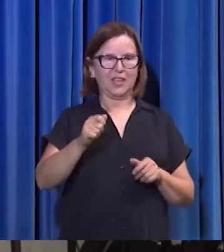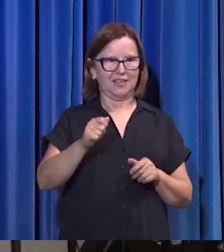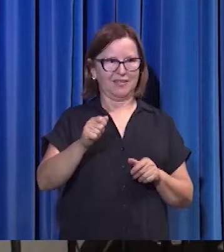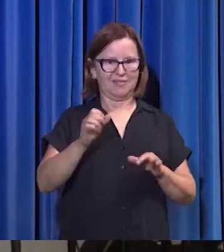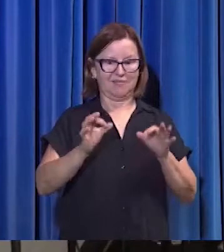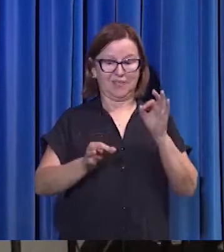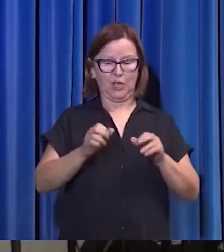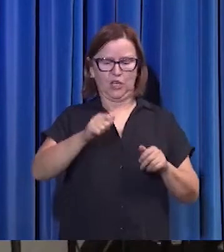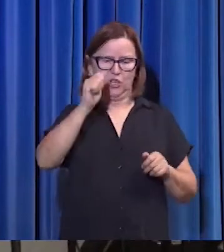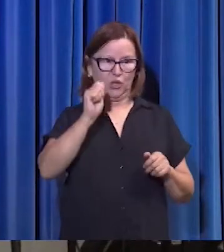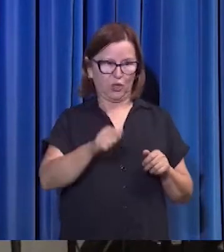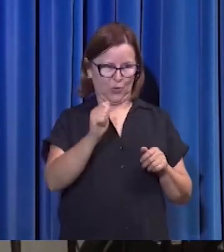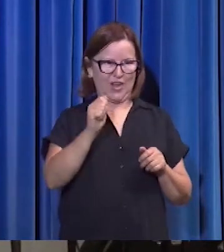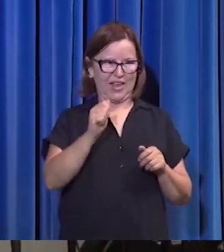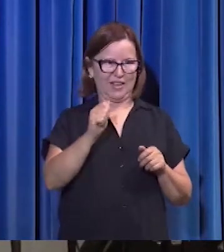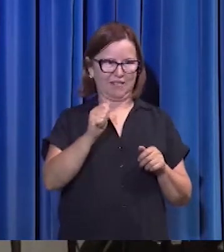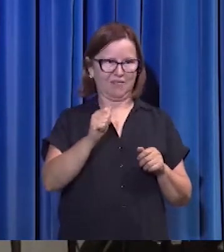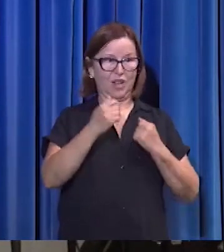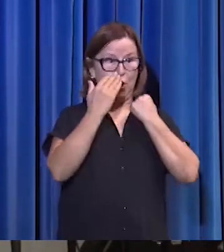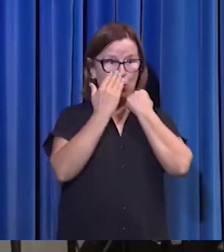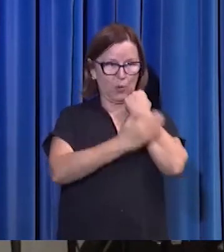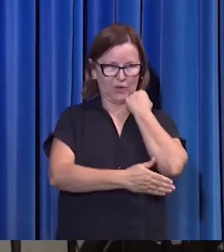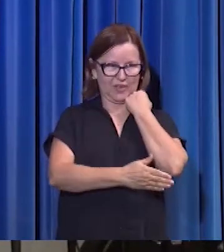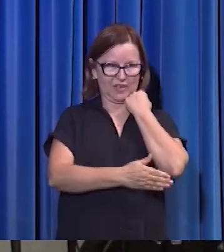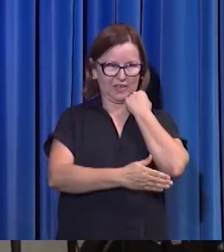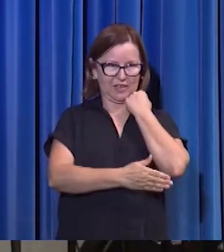condenado e absolvido.